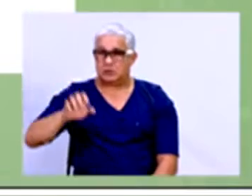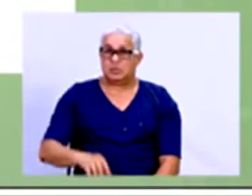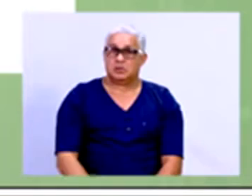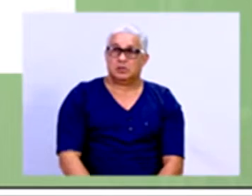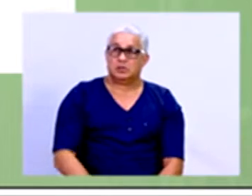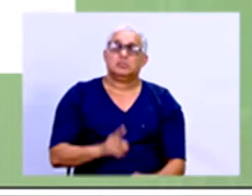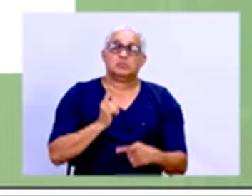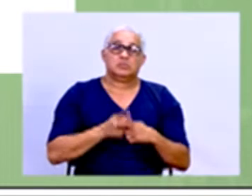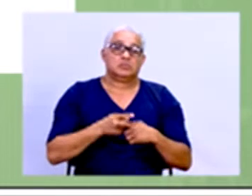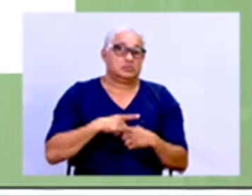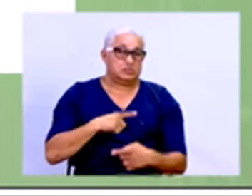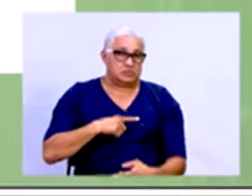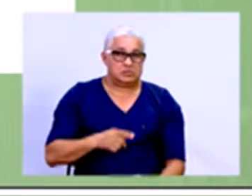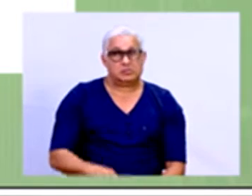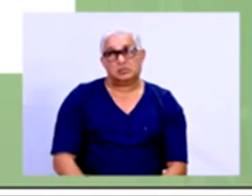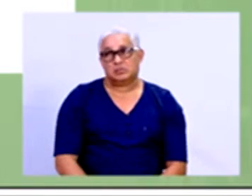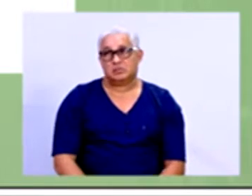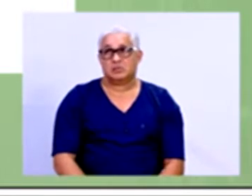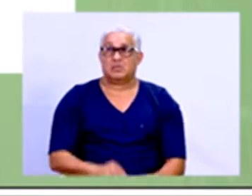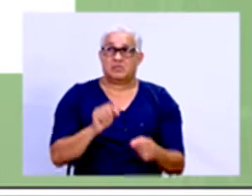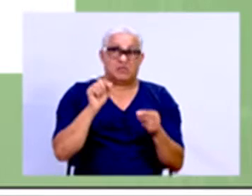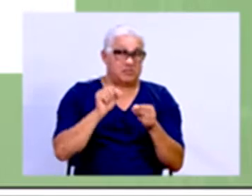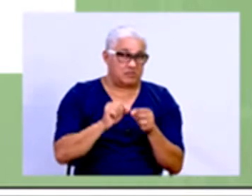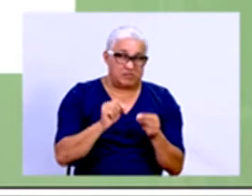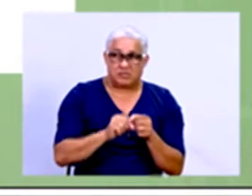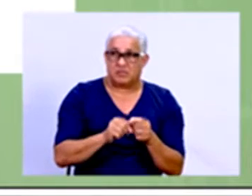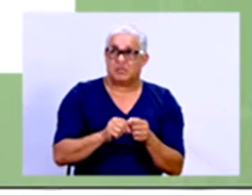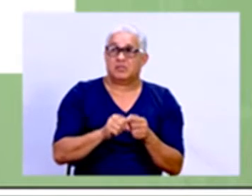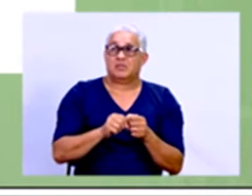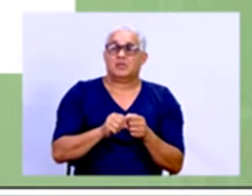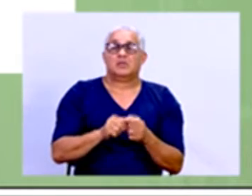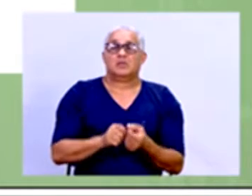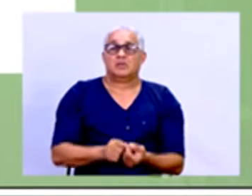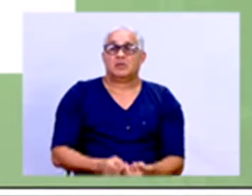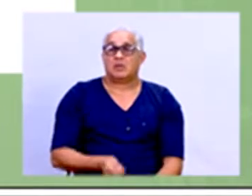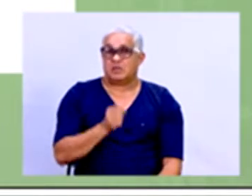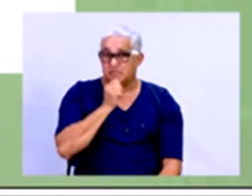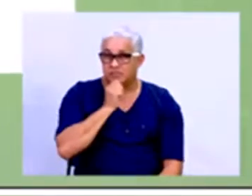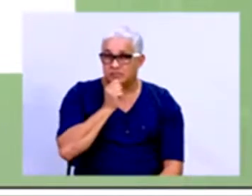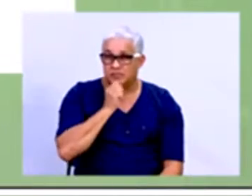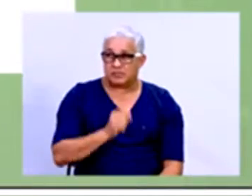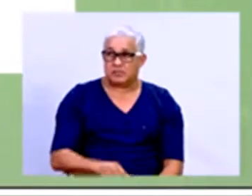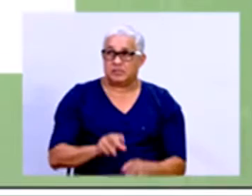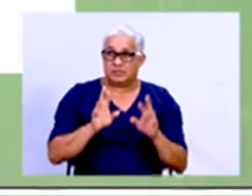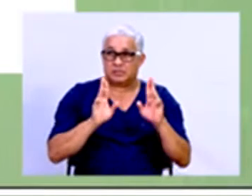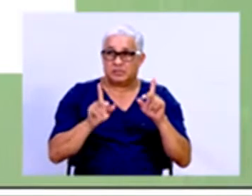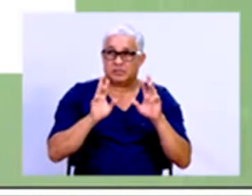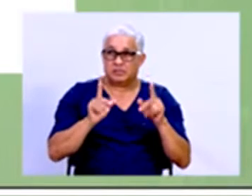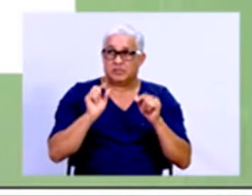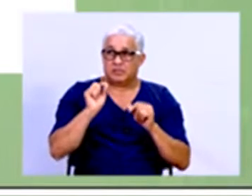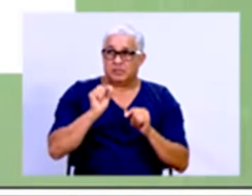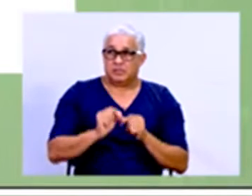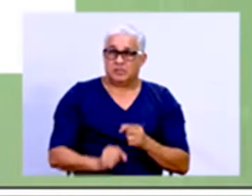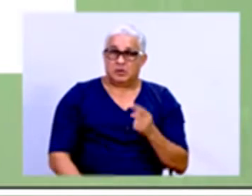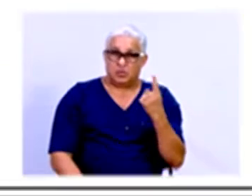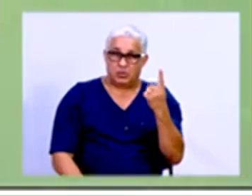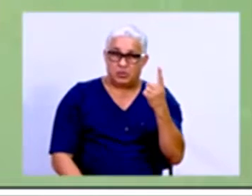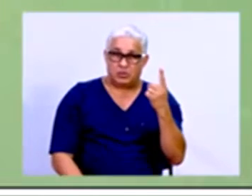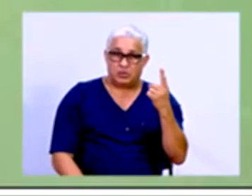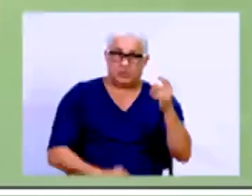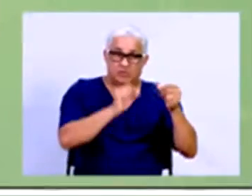Por que nós temos o faça enquanto, né? Traduzindo aí também. A diferença é que um executa